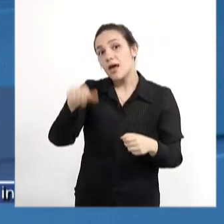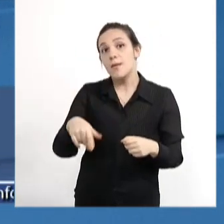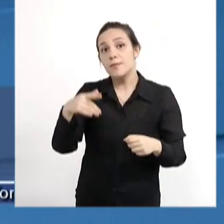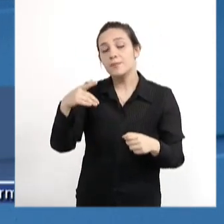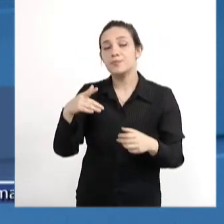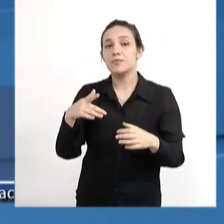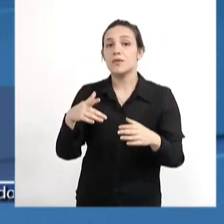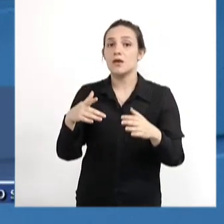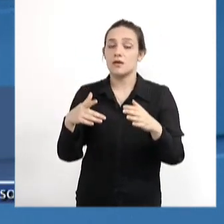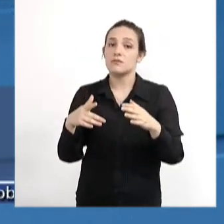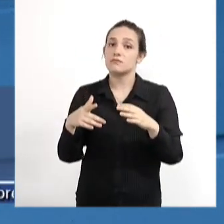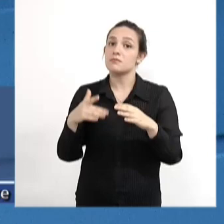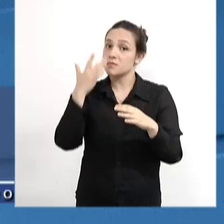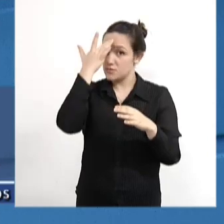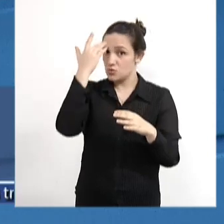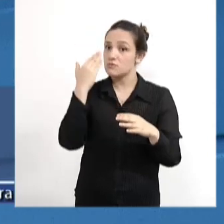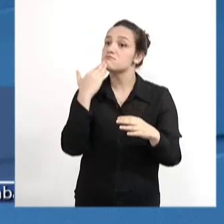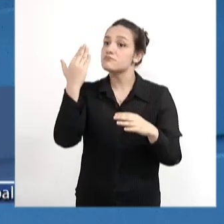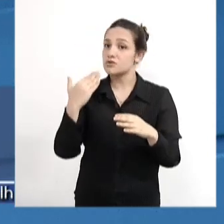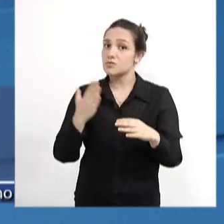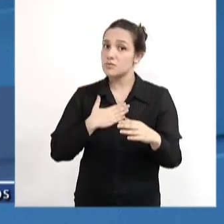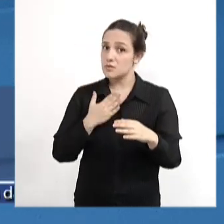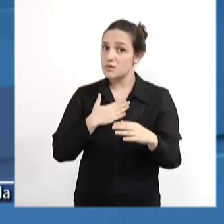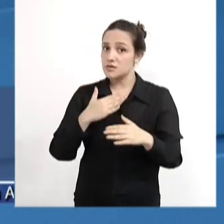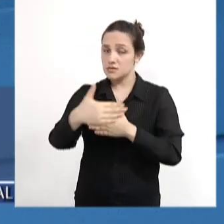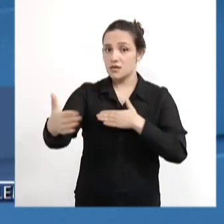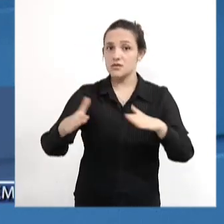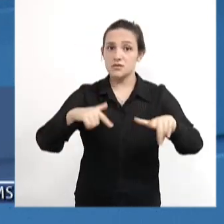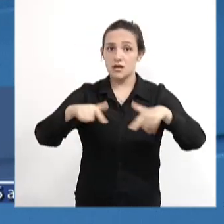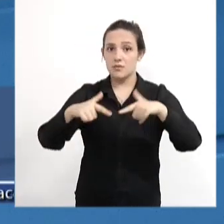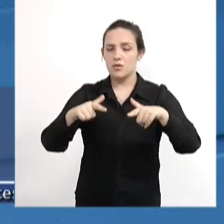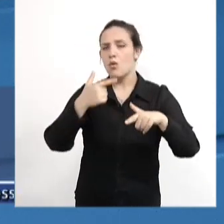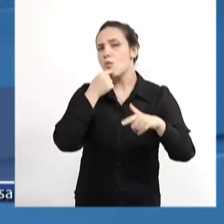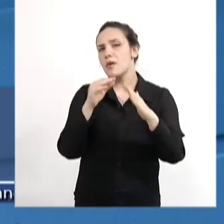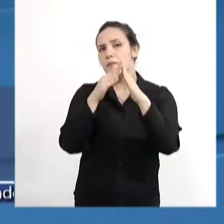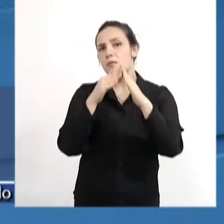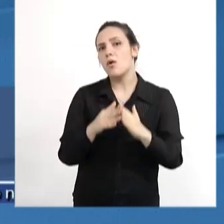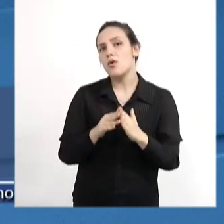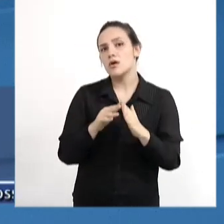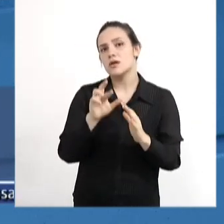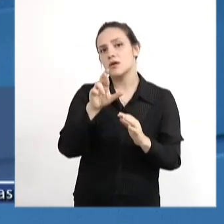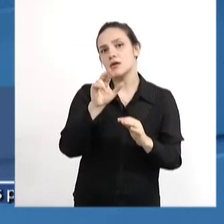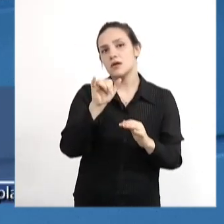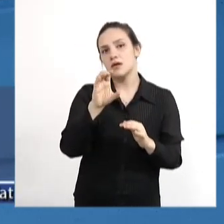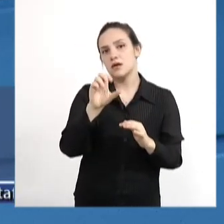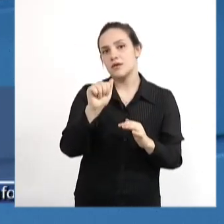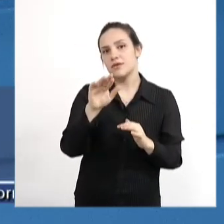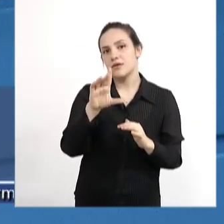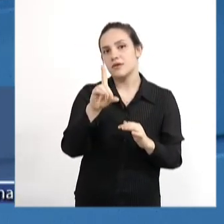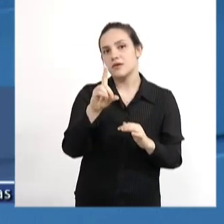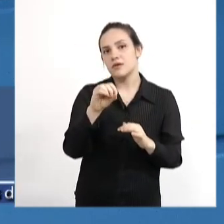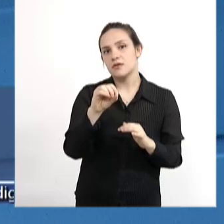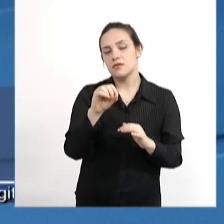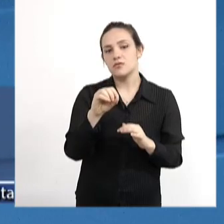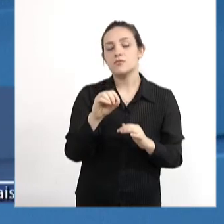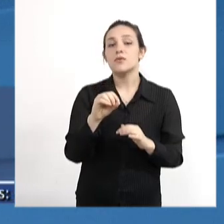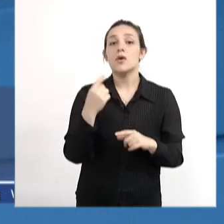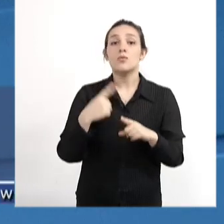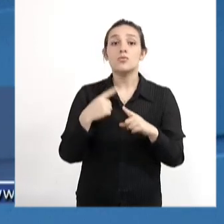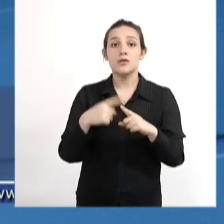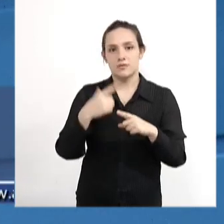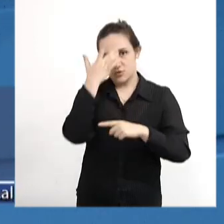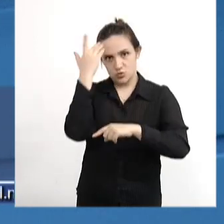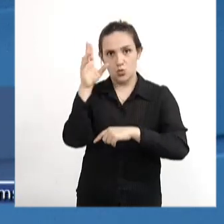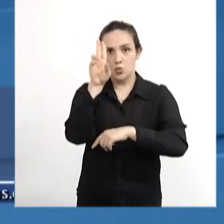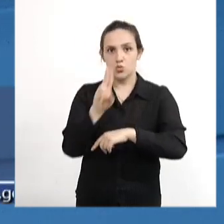reivindicação encaminhada diretamente ao meu gabinete parlamentar pelo morador Ricardo Costa. Os usuários da